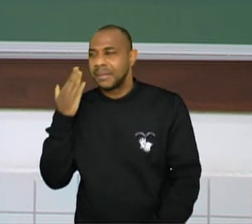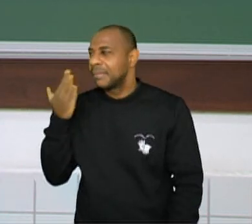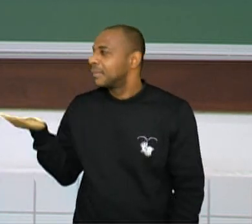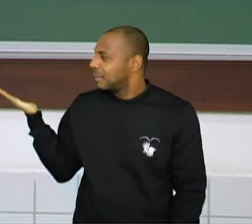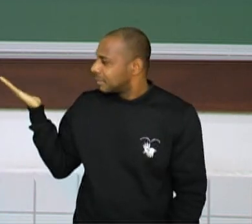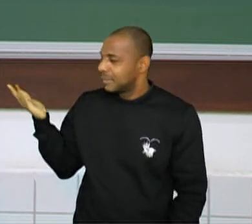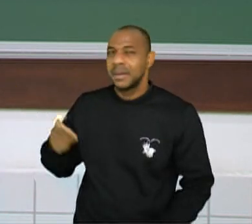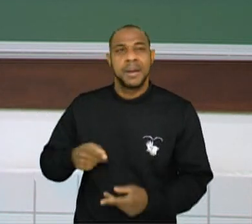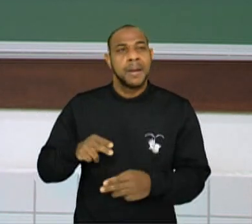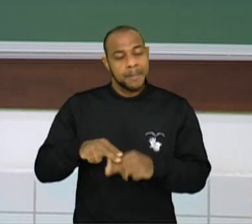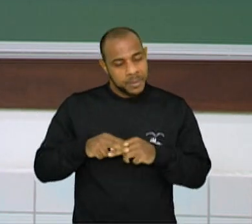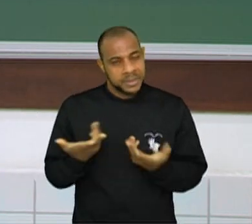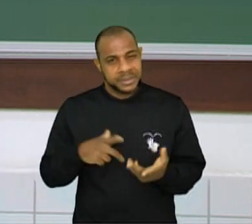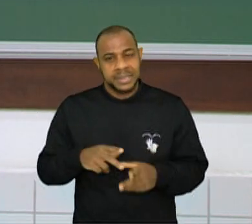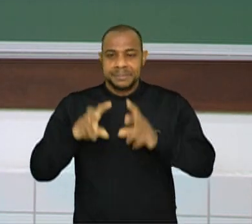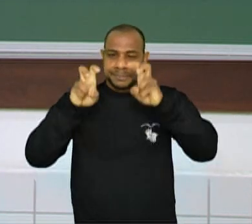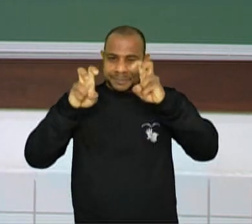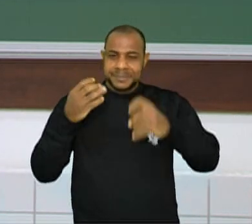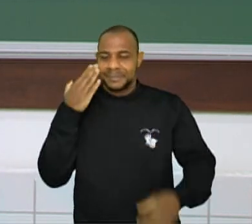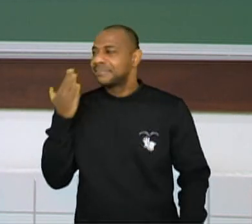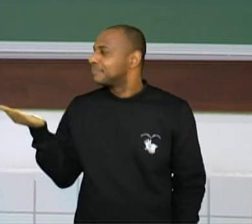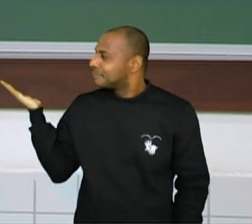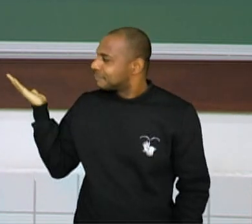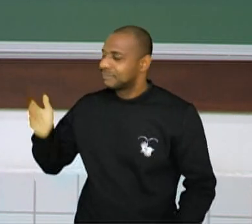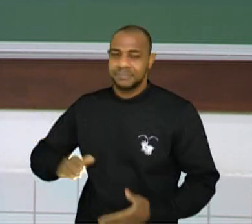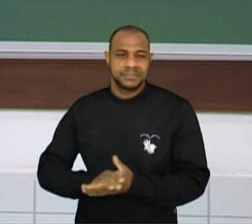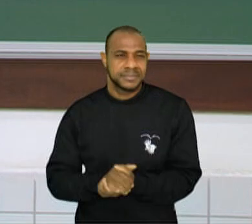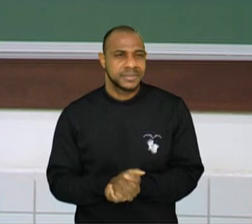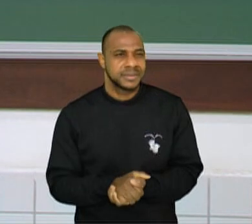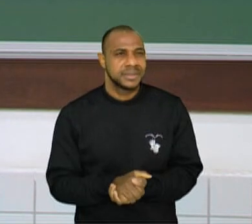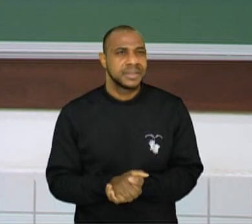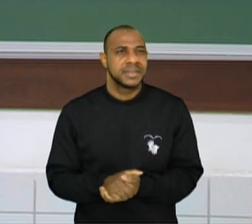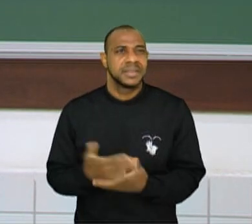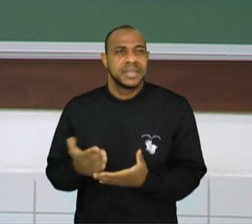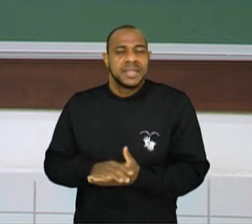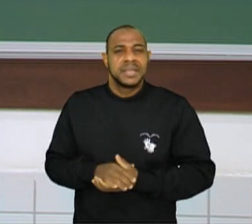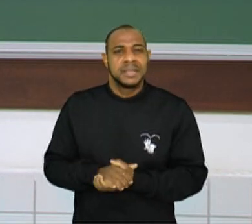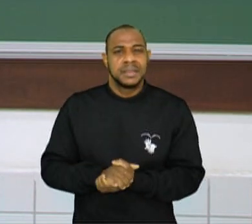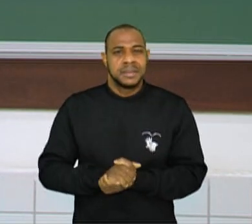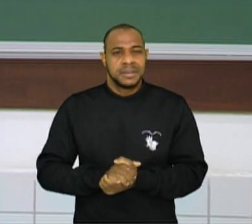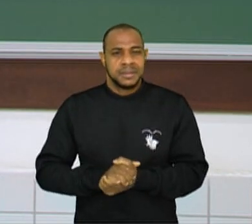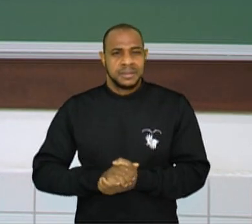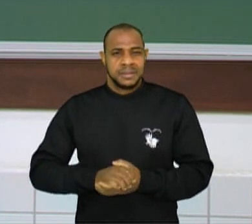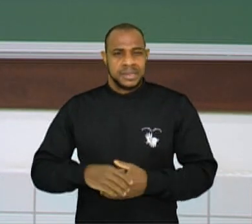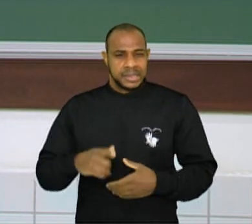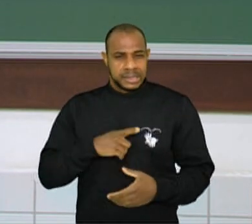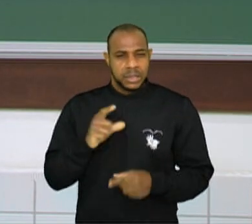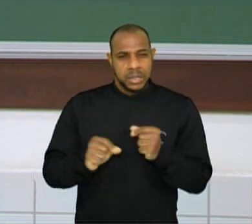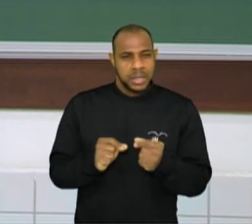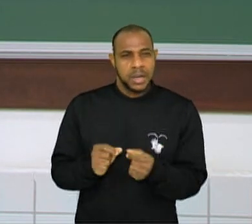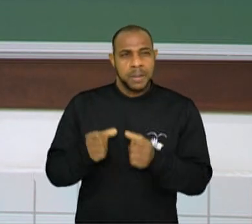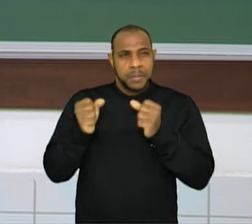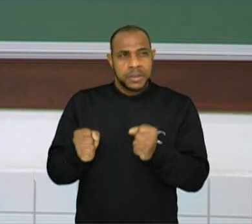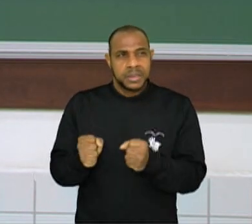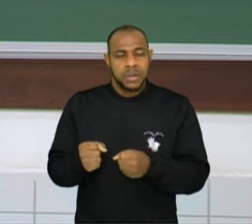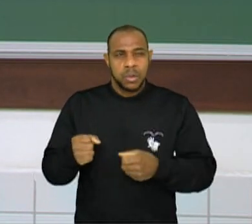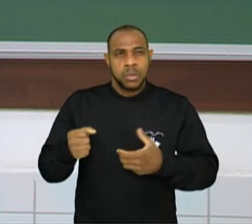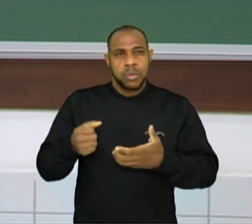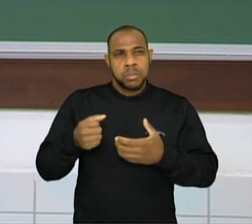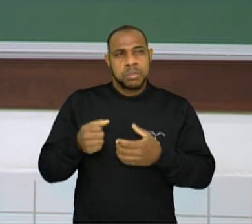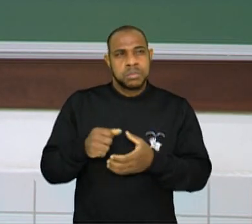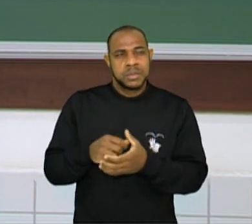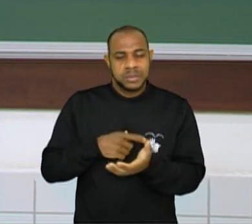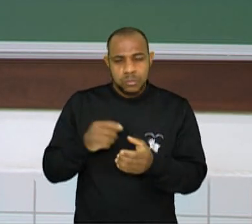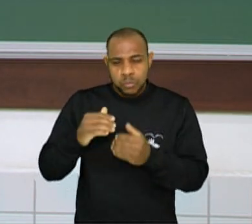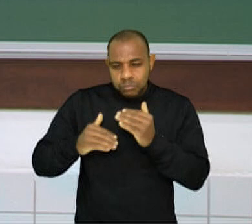com tanques às ruas, dentro do âmbito do poder legislativo, que nós já analisamos, construiu a